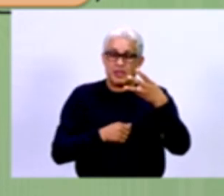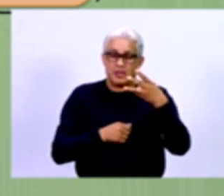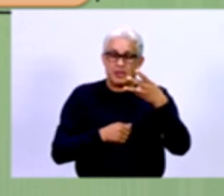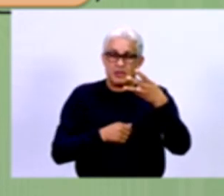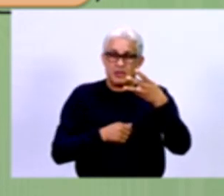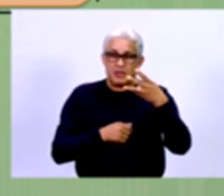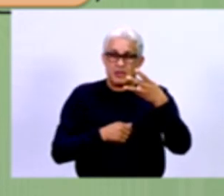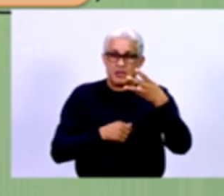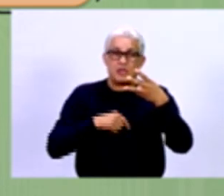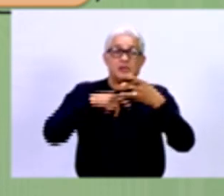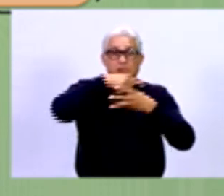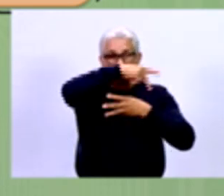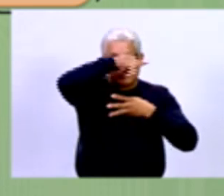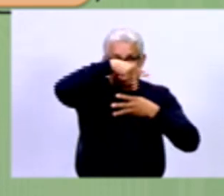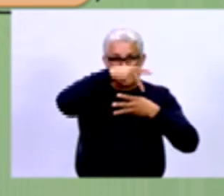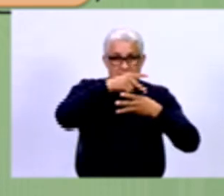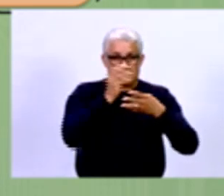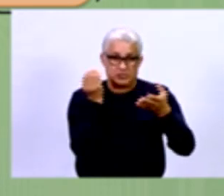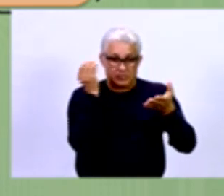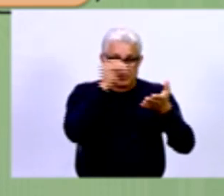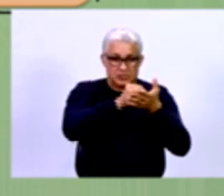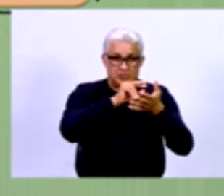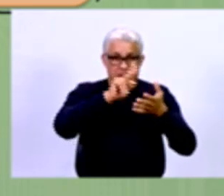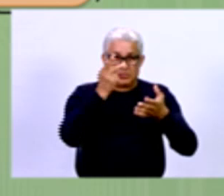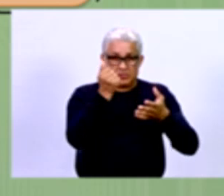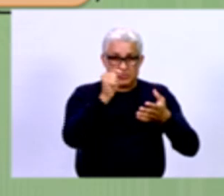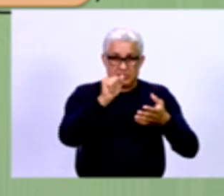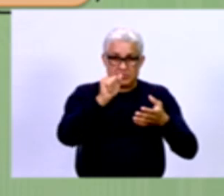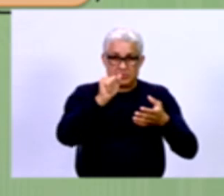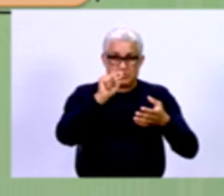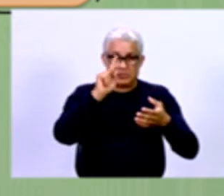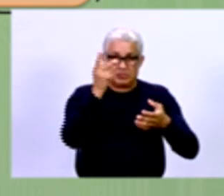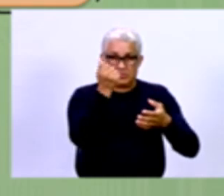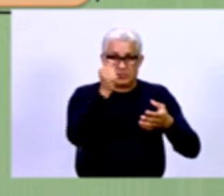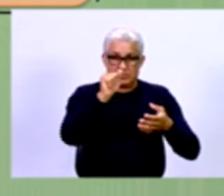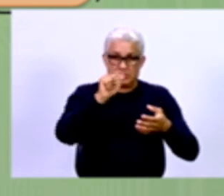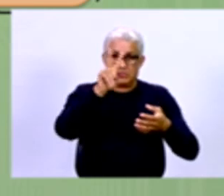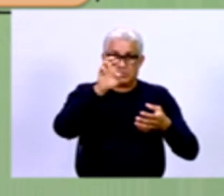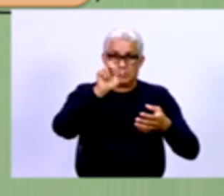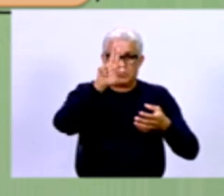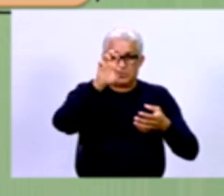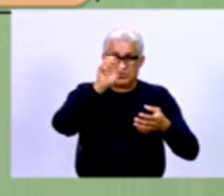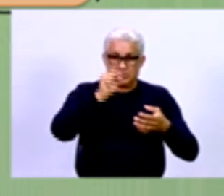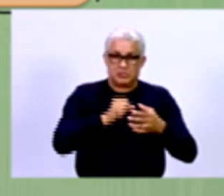modalidades, os países registram os seus haveres, os seus ativos no mercado